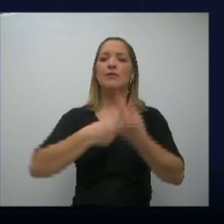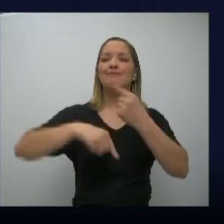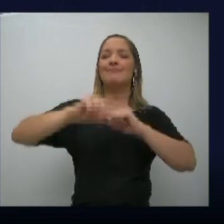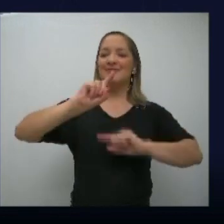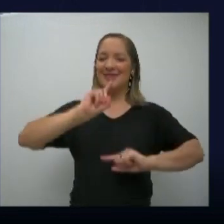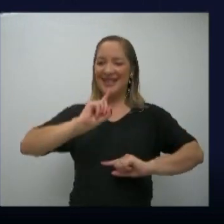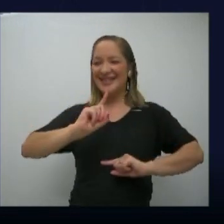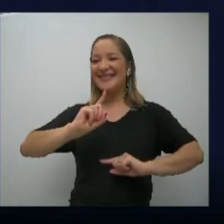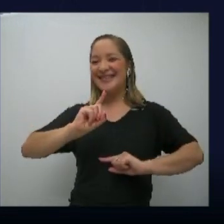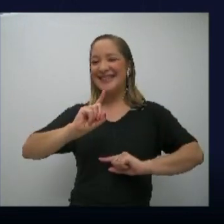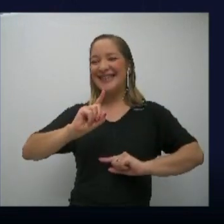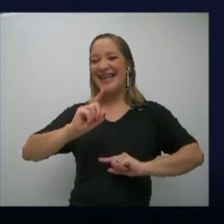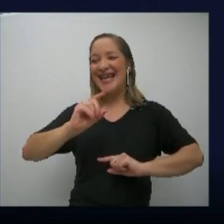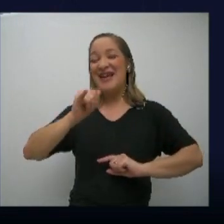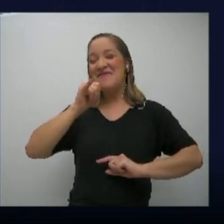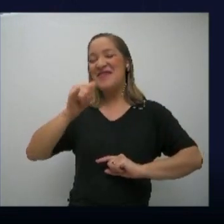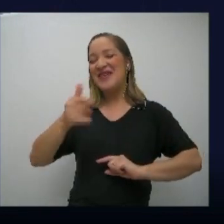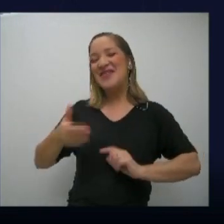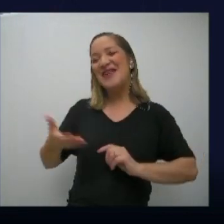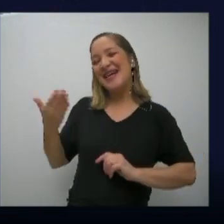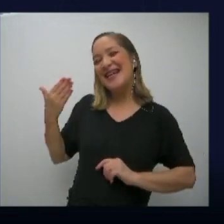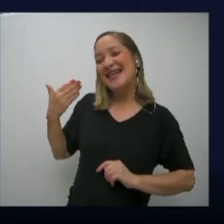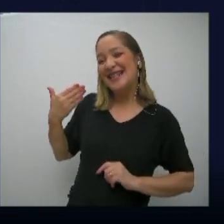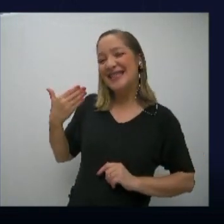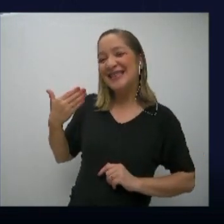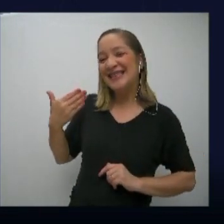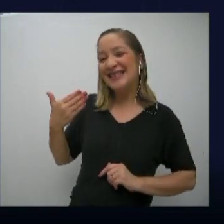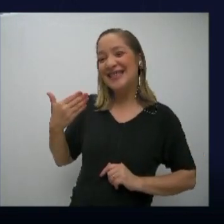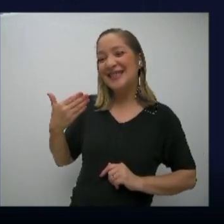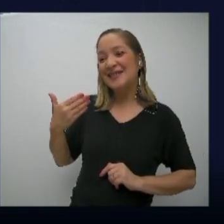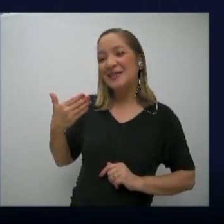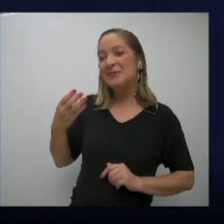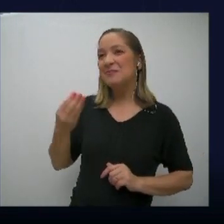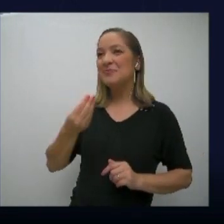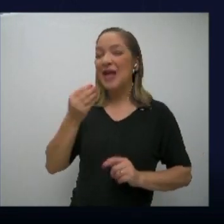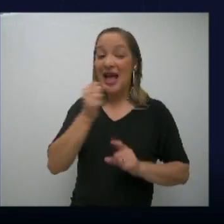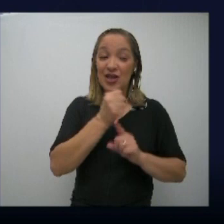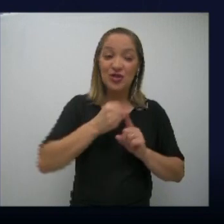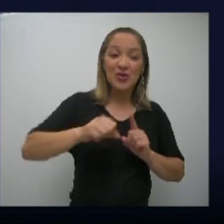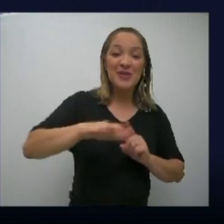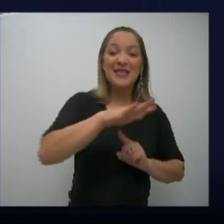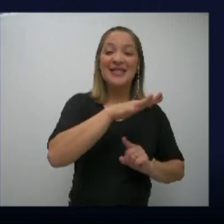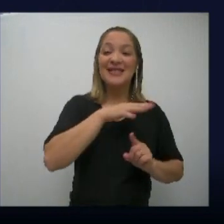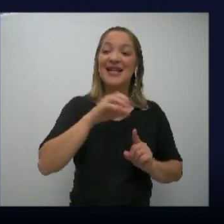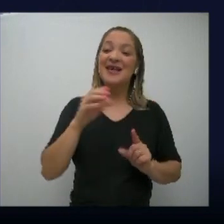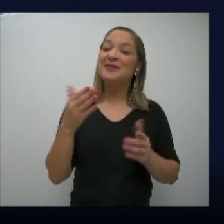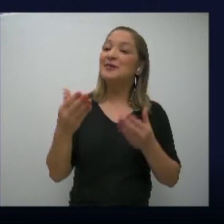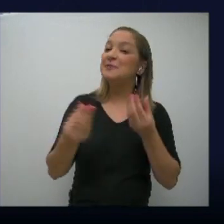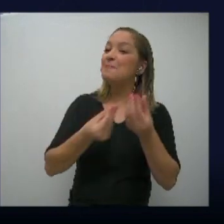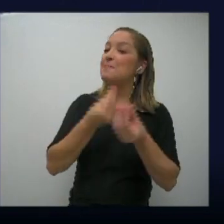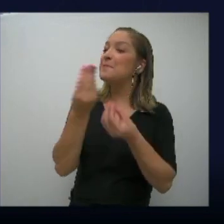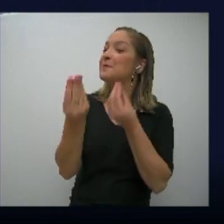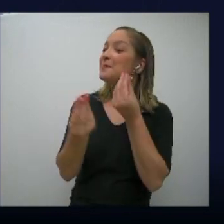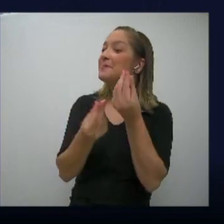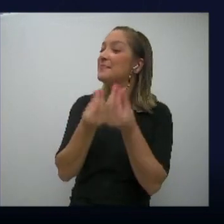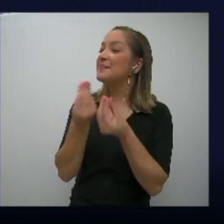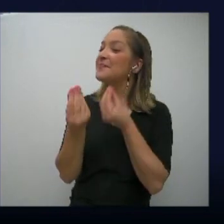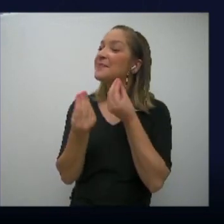e Como disse anterior e Como disse anteriormente deixa a sociedade mas mas